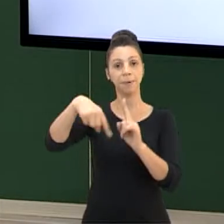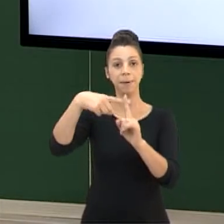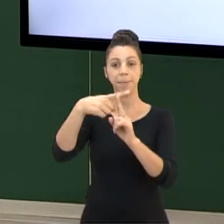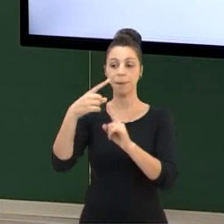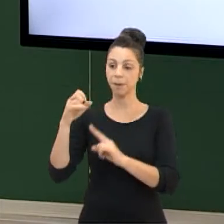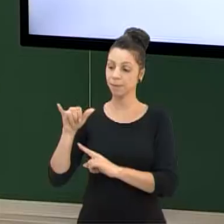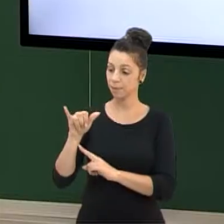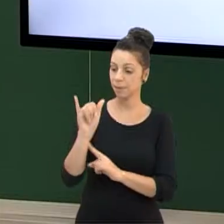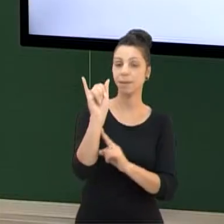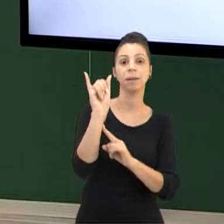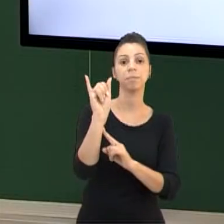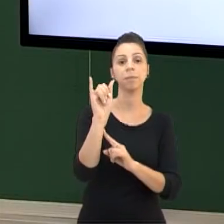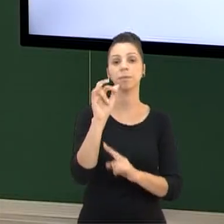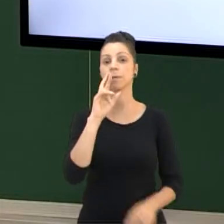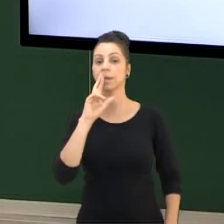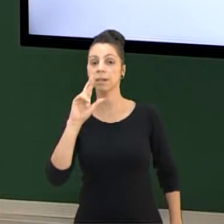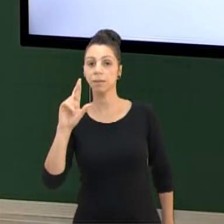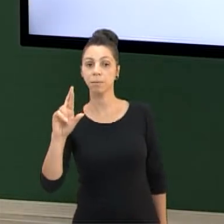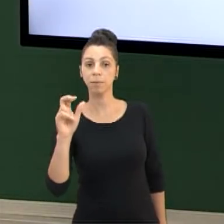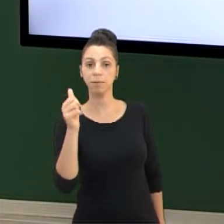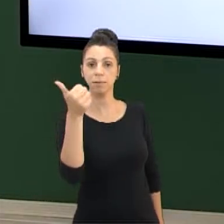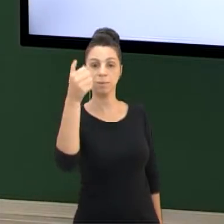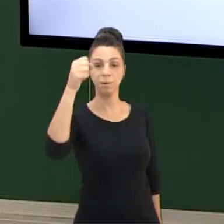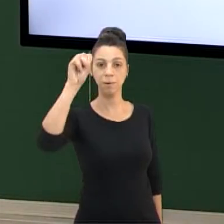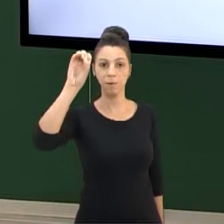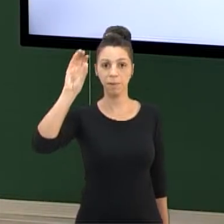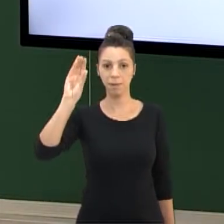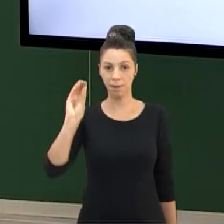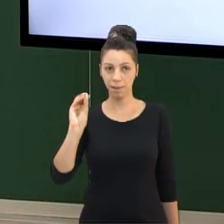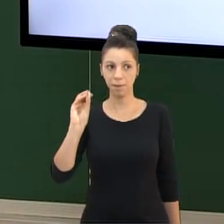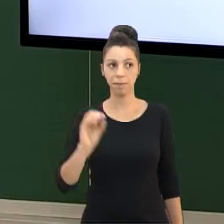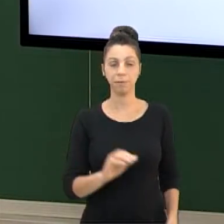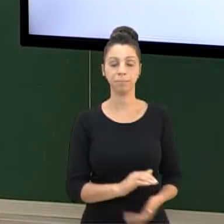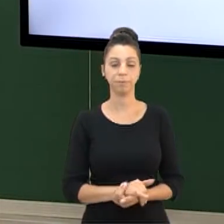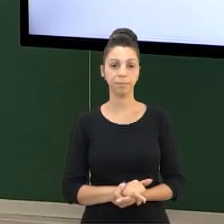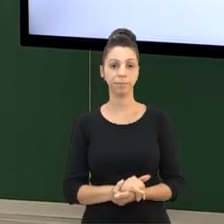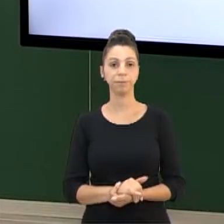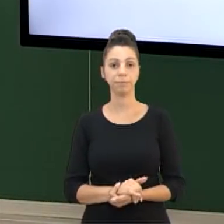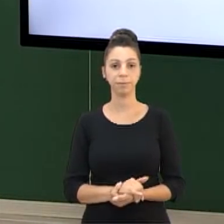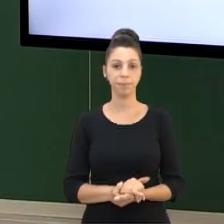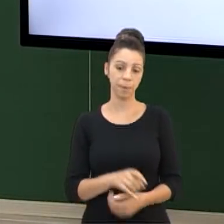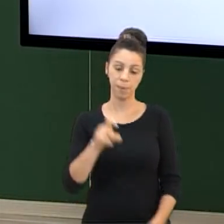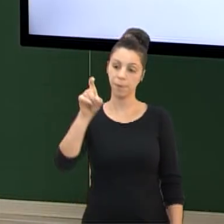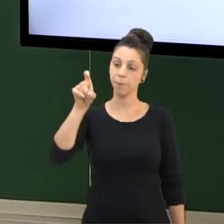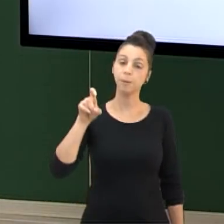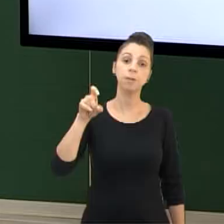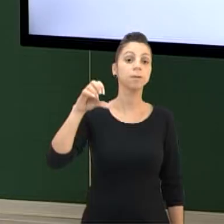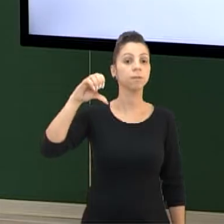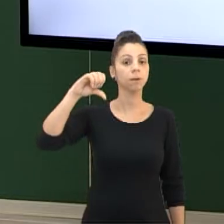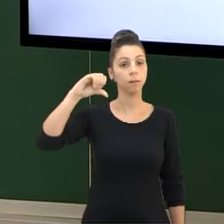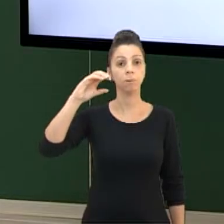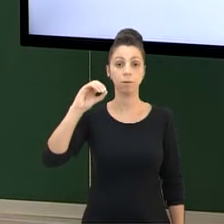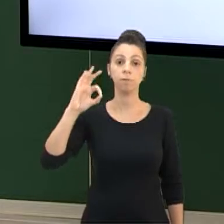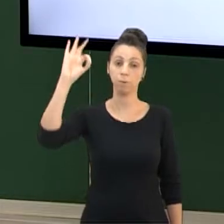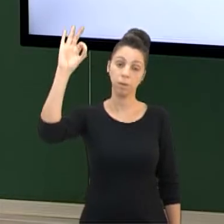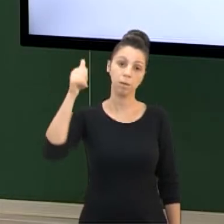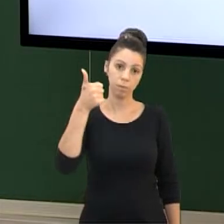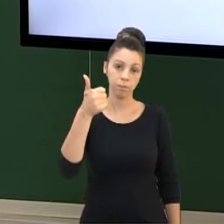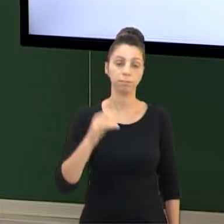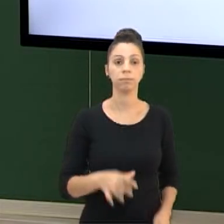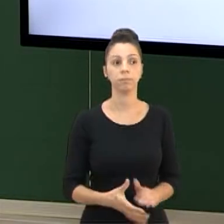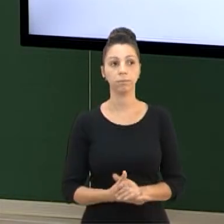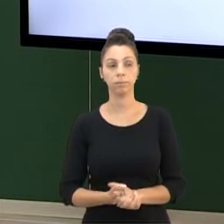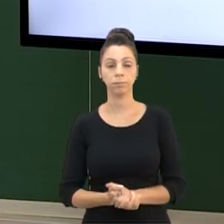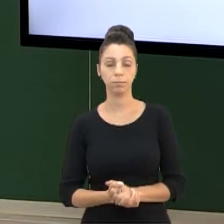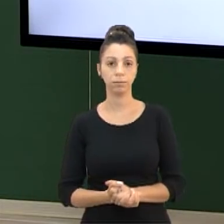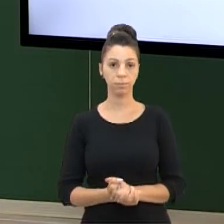x é 90 graus. Já sabemos. E o restante, nós vamos determinar,